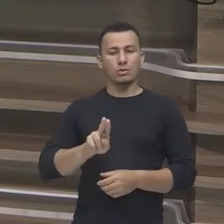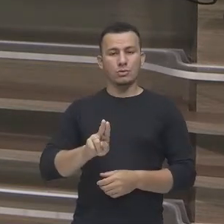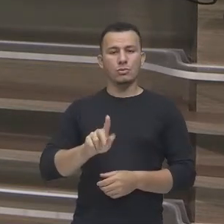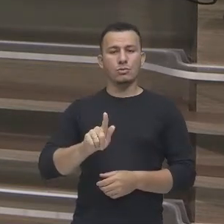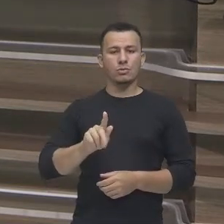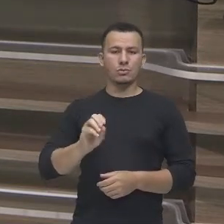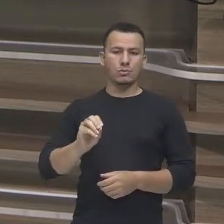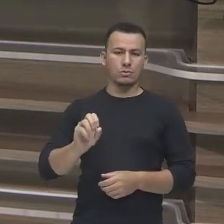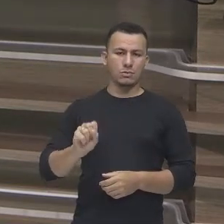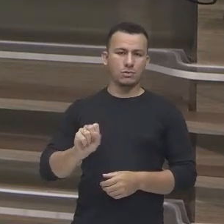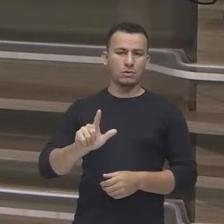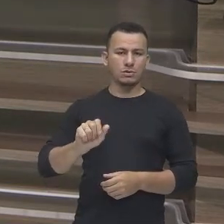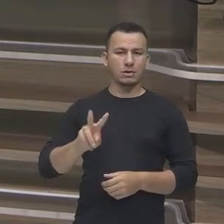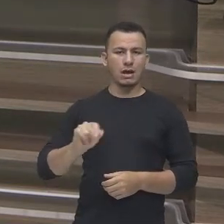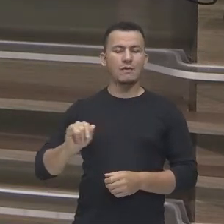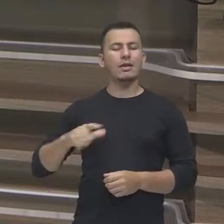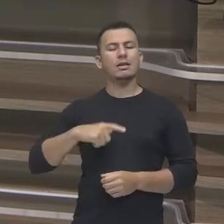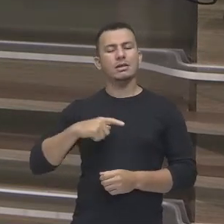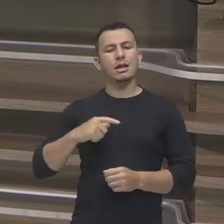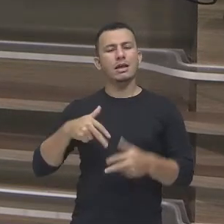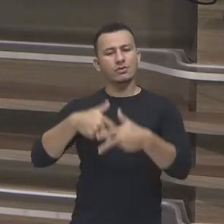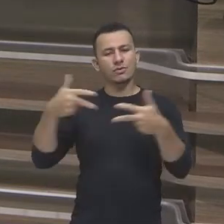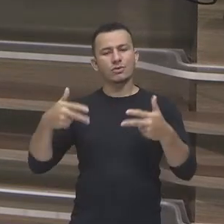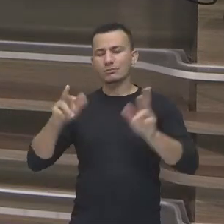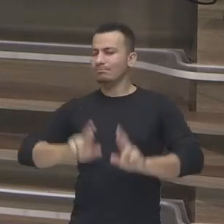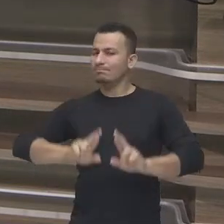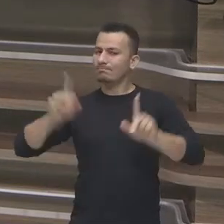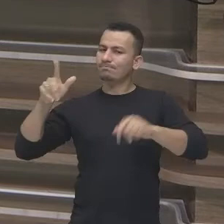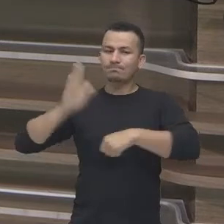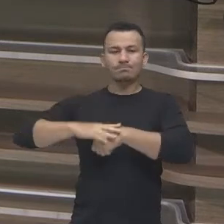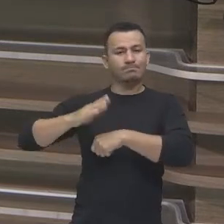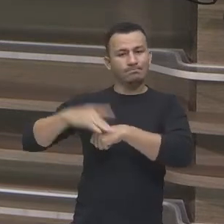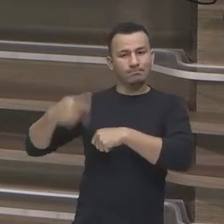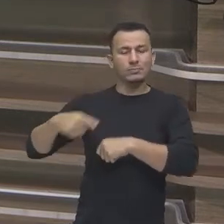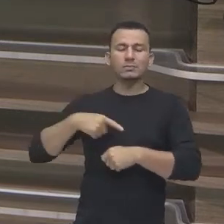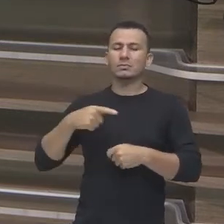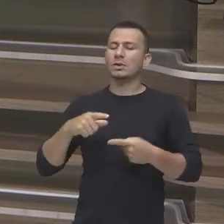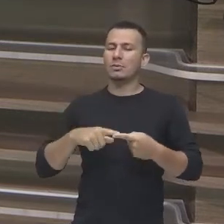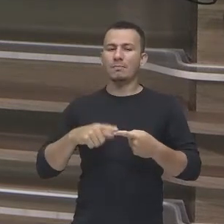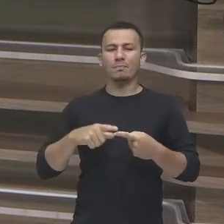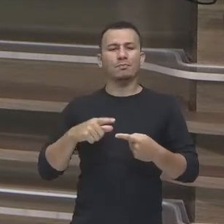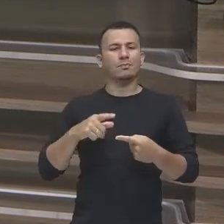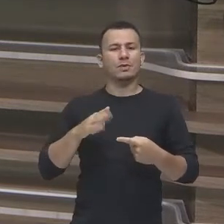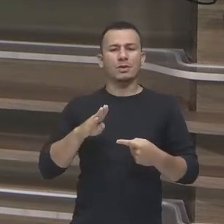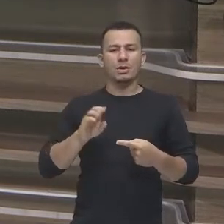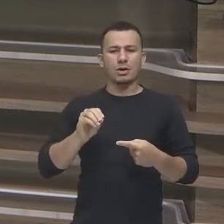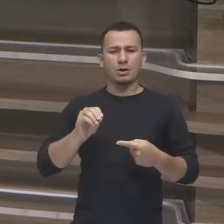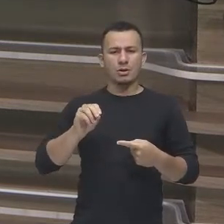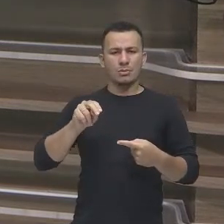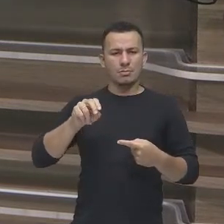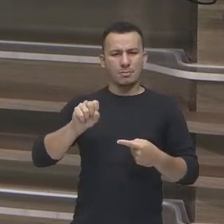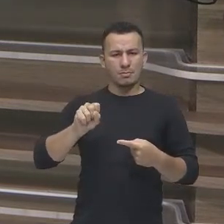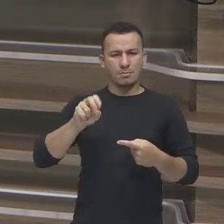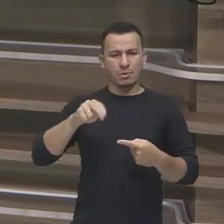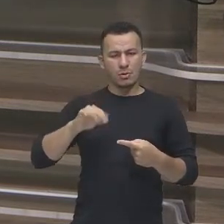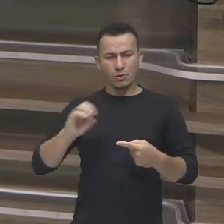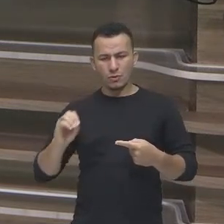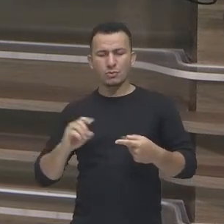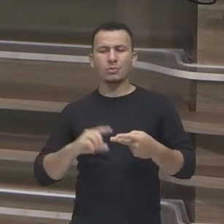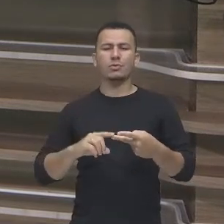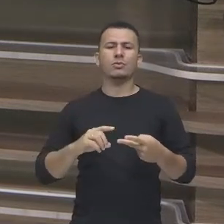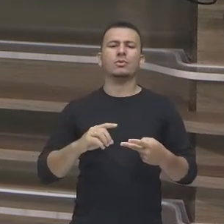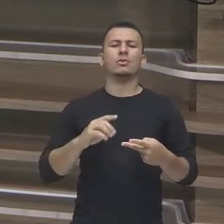tinha diferenças étnicas muito grandes, né? Tinham os croatas, tinham os bósnios, tinha tem